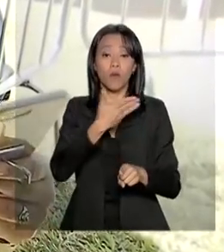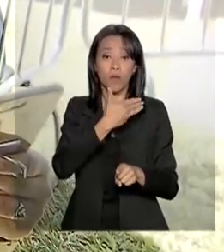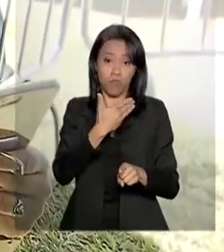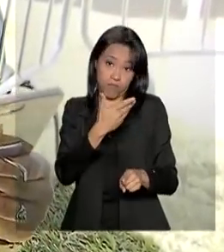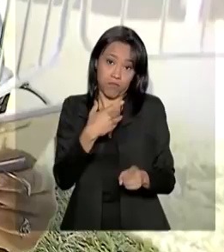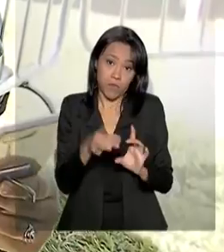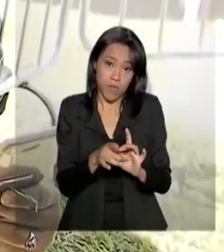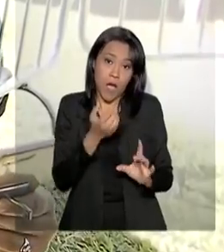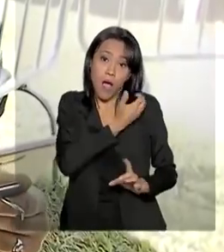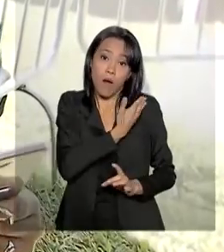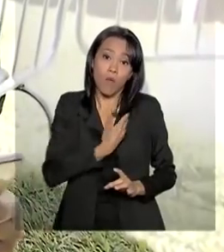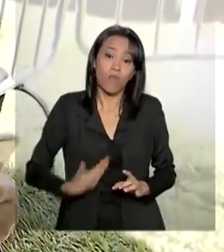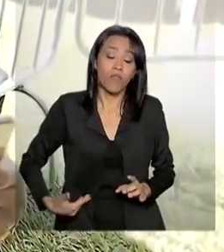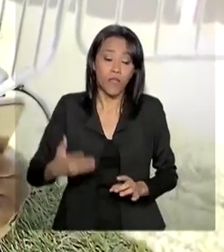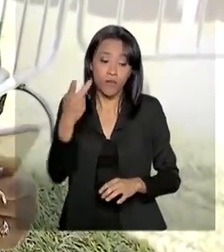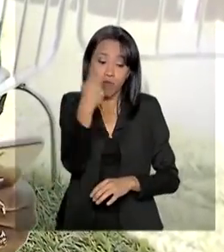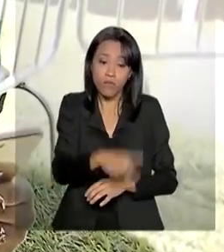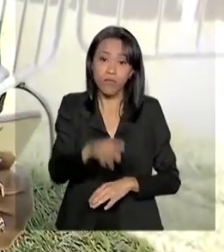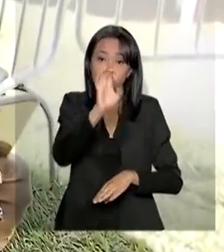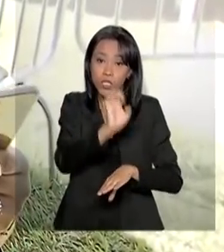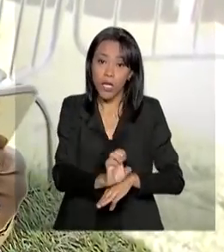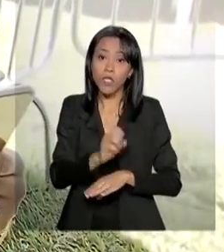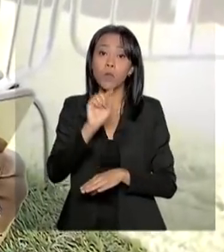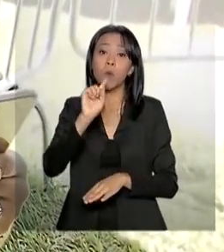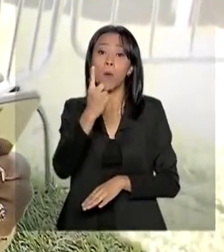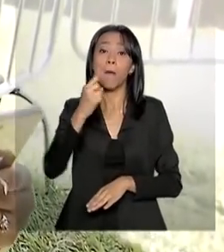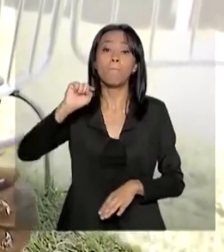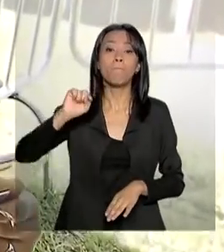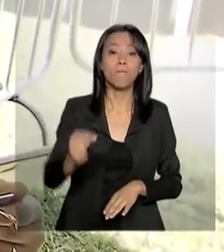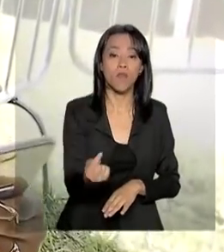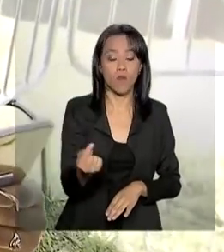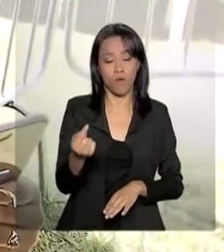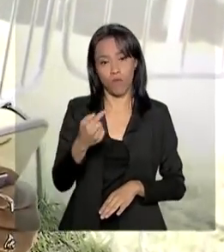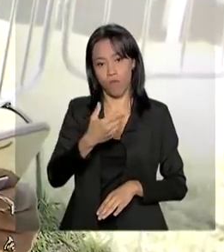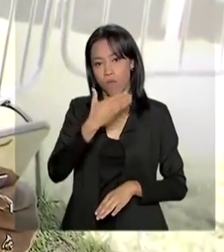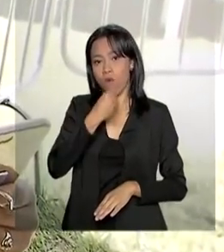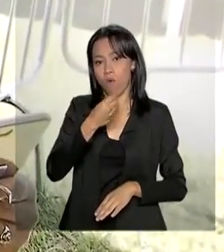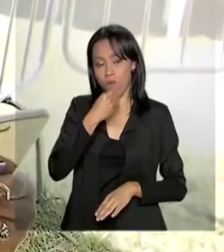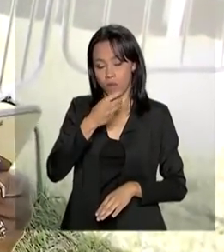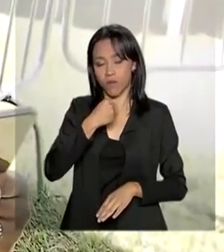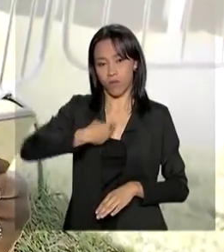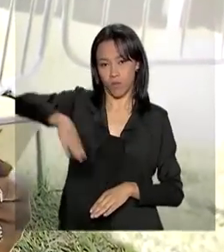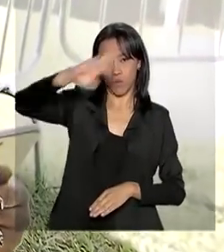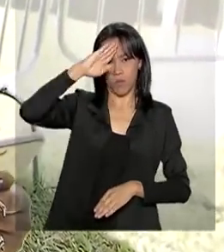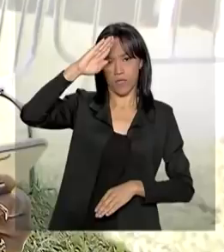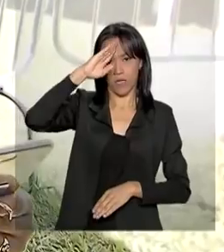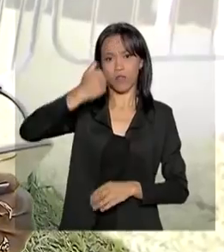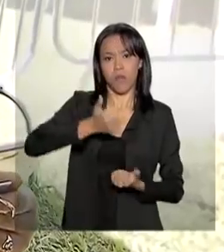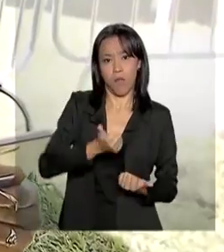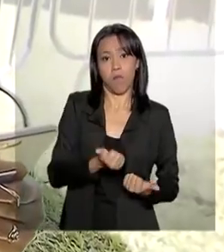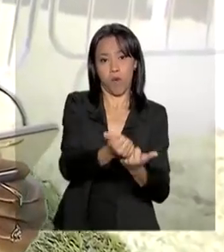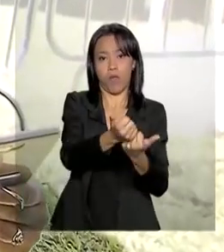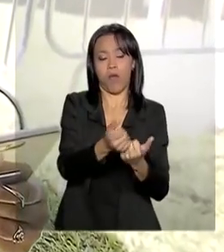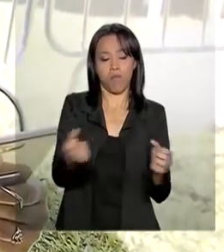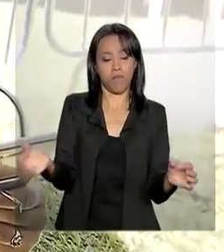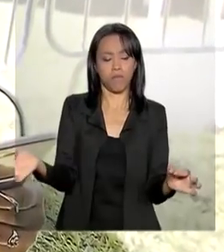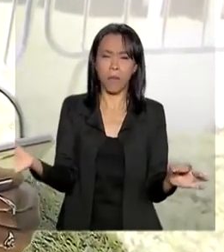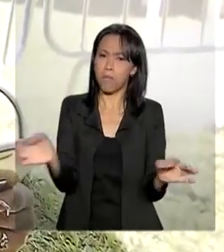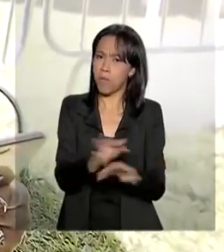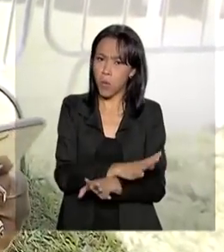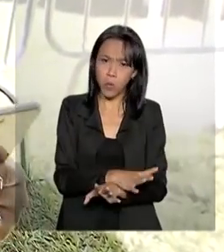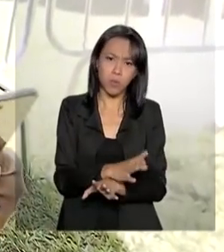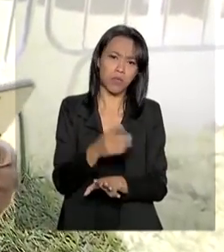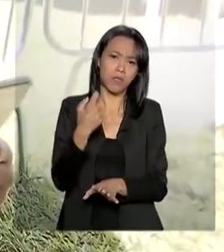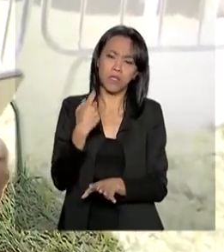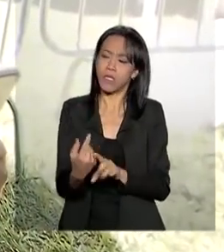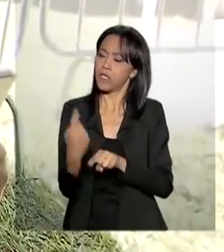Gerais 1.000 homens do Exército para fazer esse trabalho de busca dos desaparecidos. Esses homens estão prontos desde